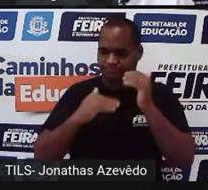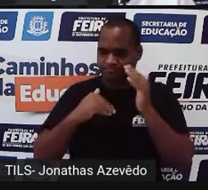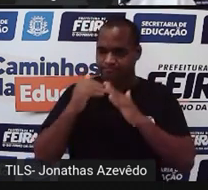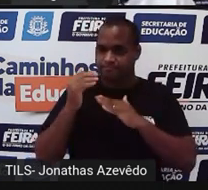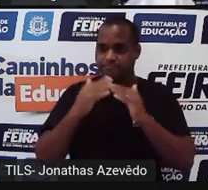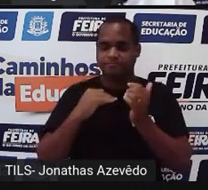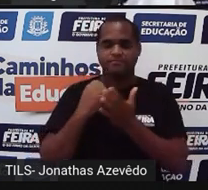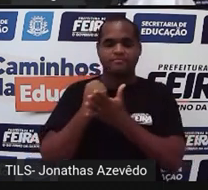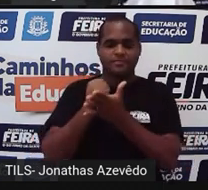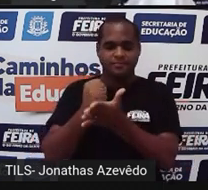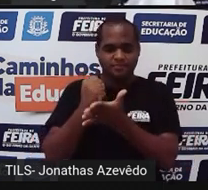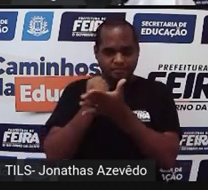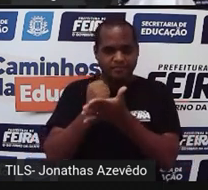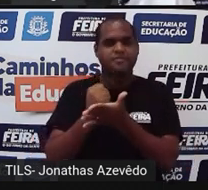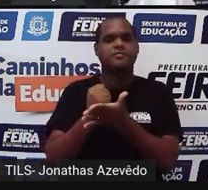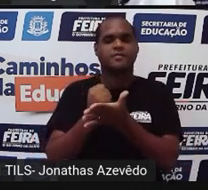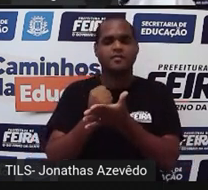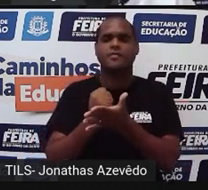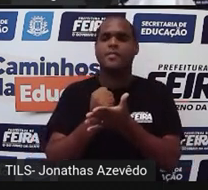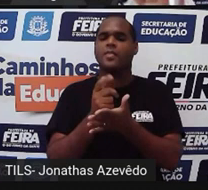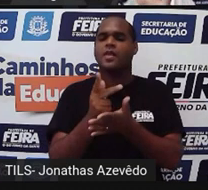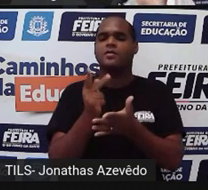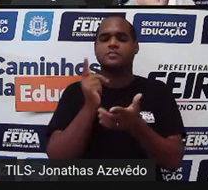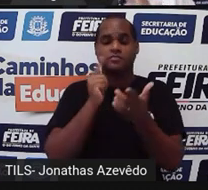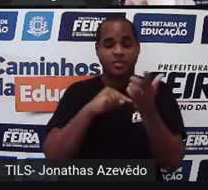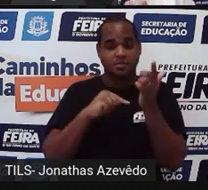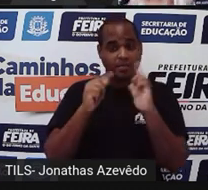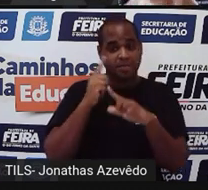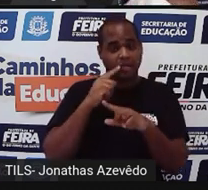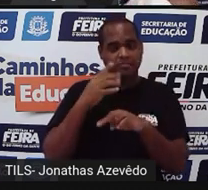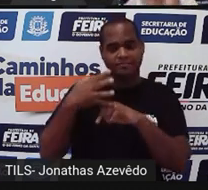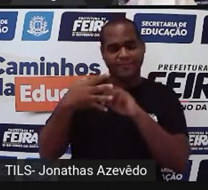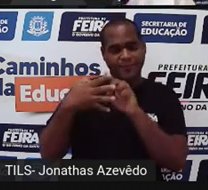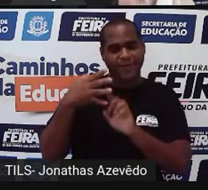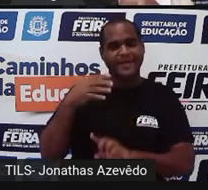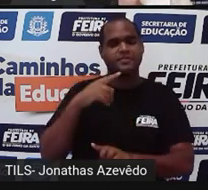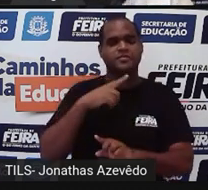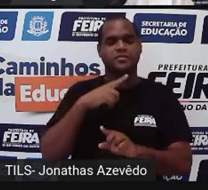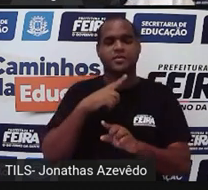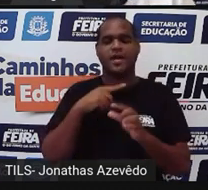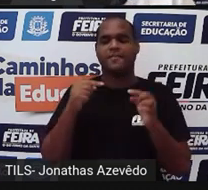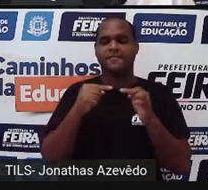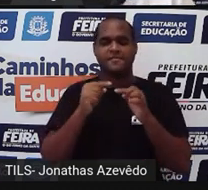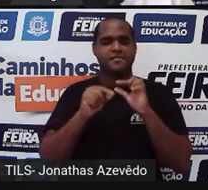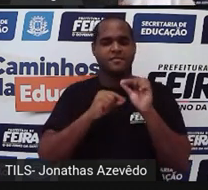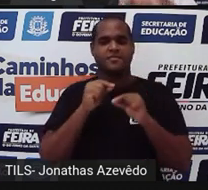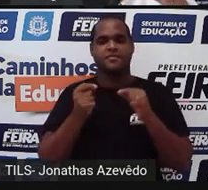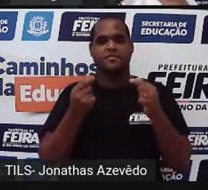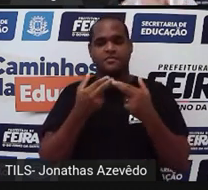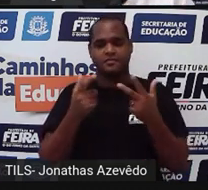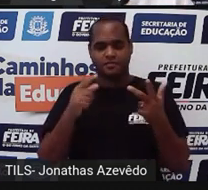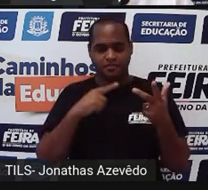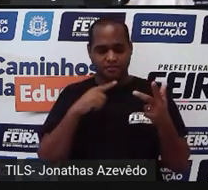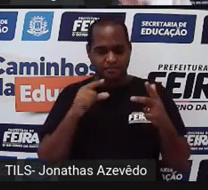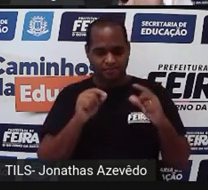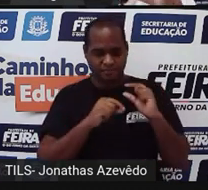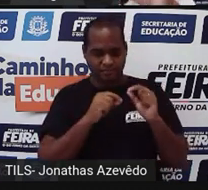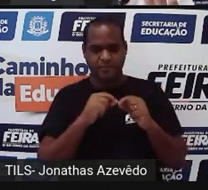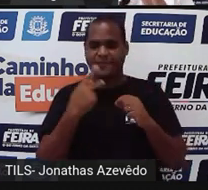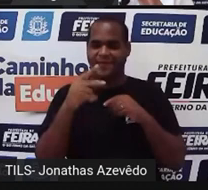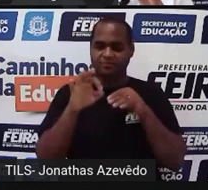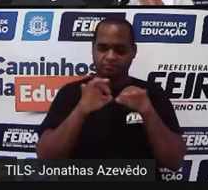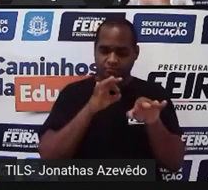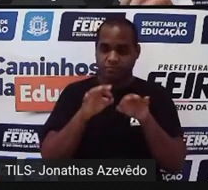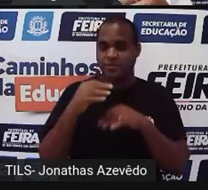um suporte, aqueles quatro passos de resolução de problema sugeridos